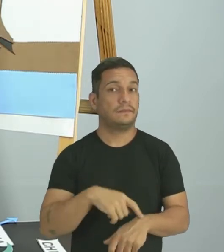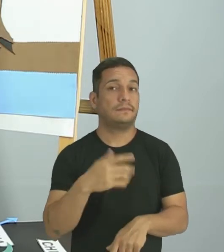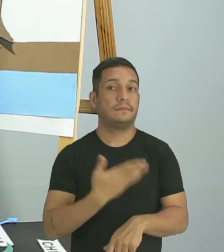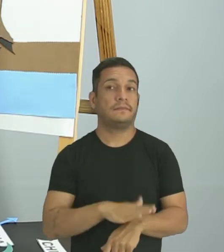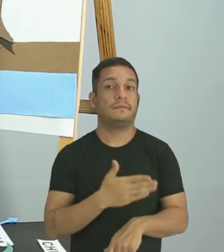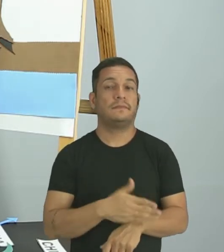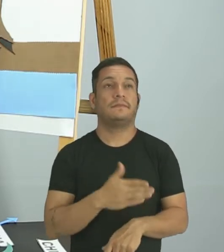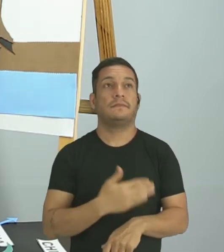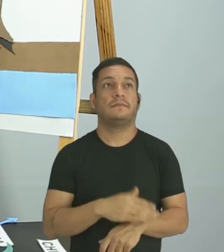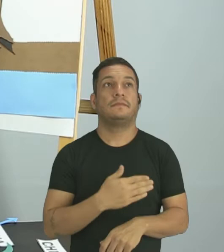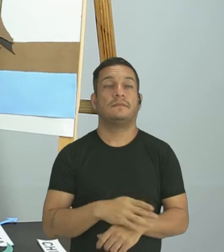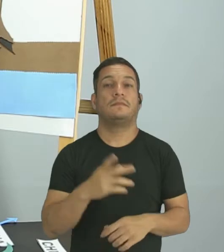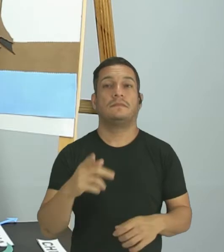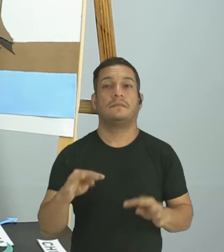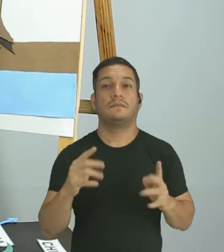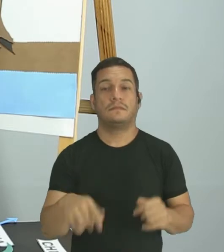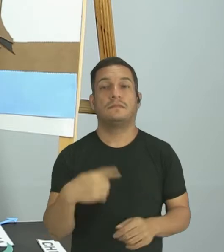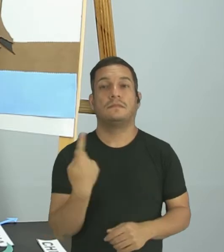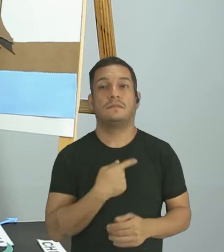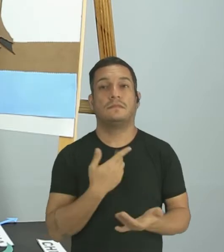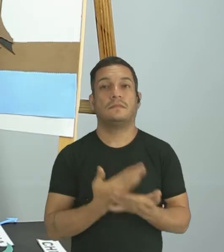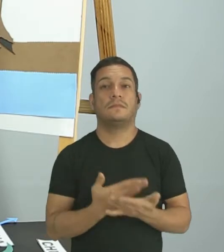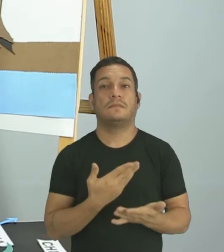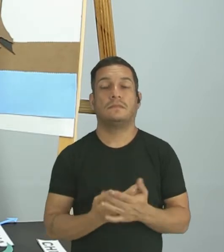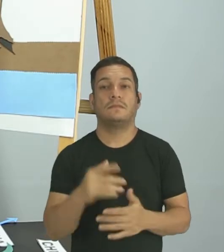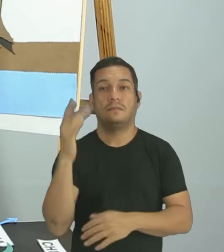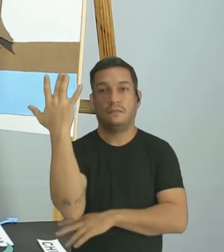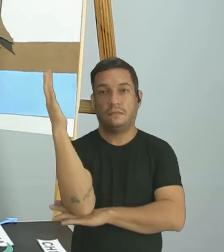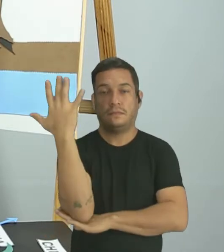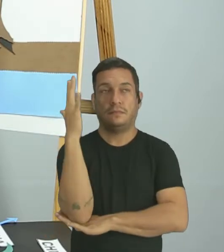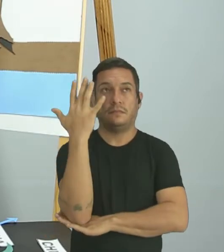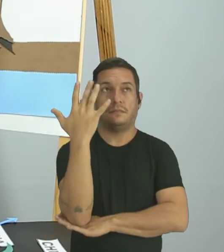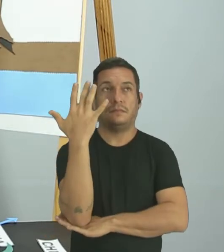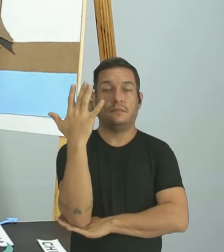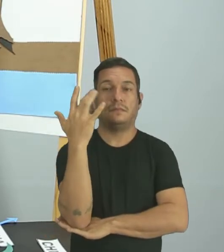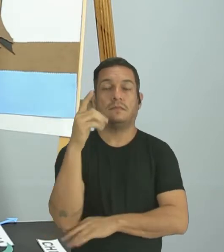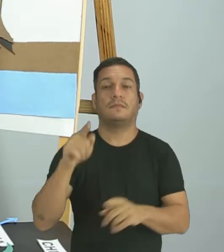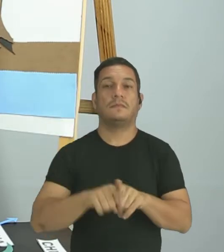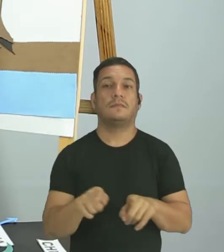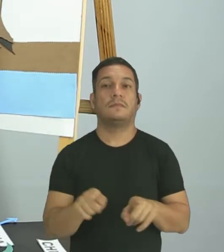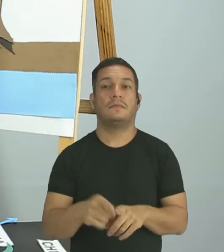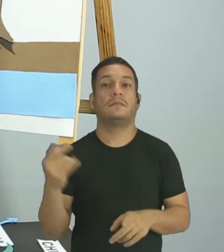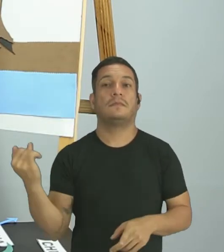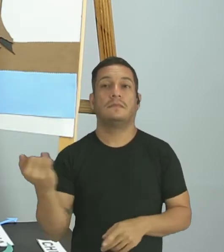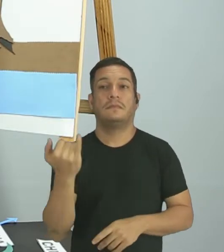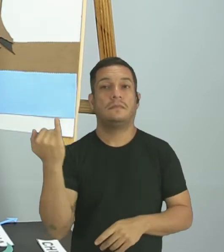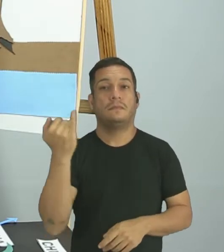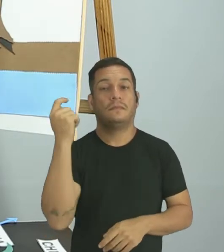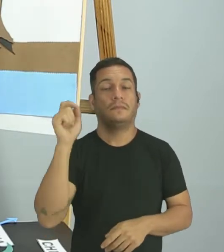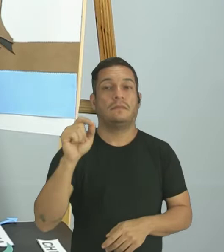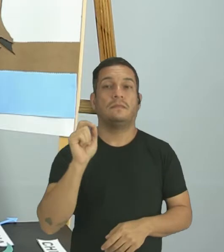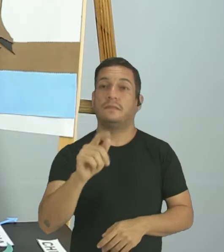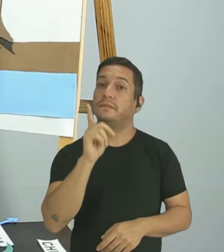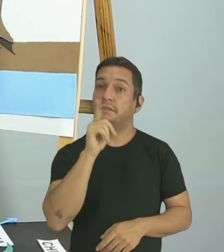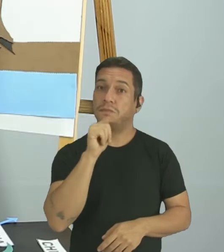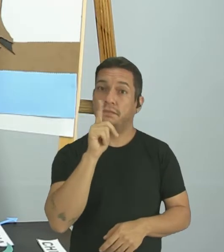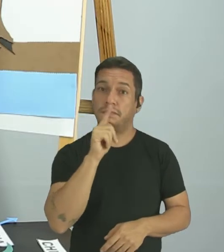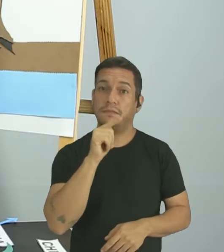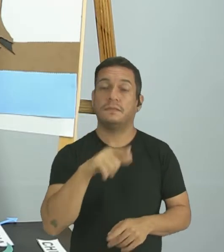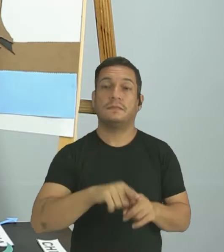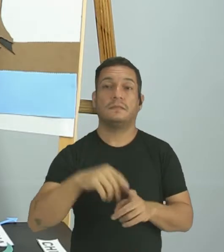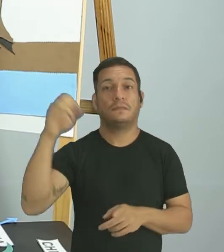prática tudo o que nós estudamos sobre as plantas, sobre a importância da água e da